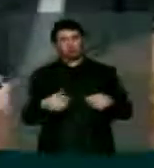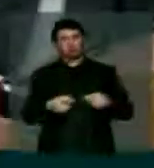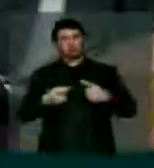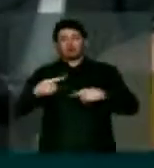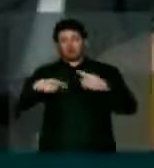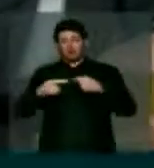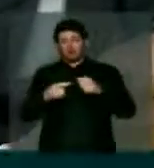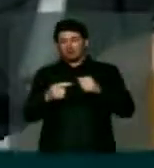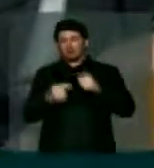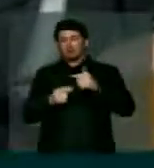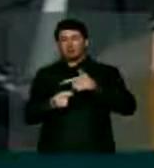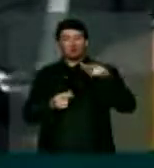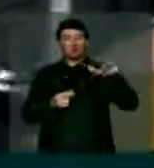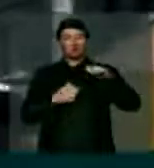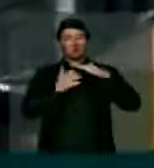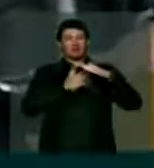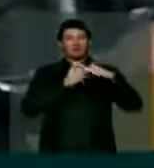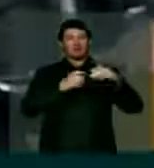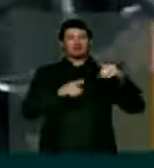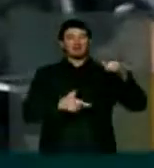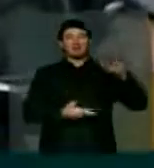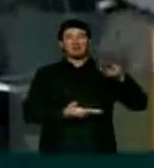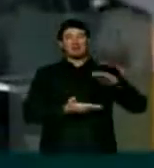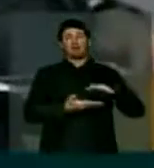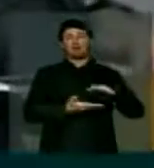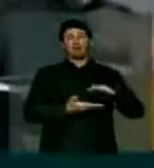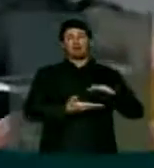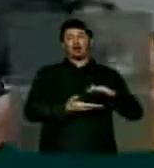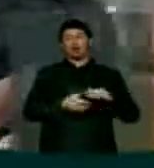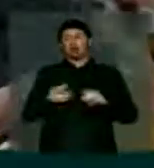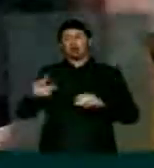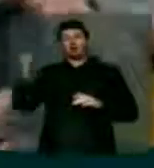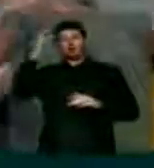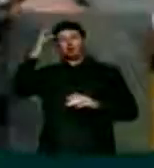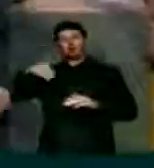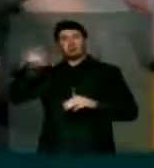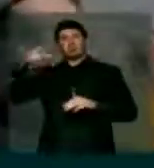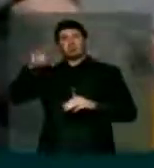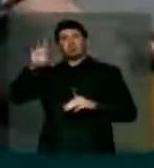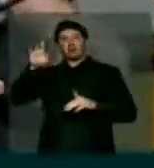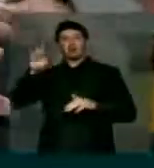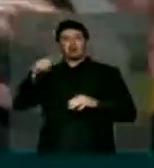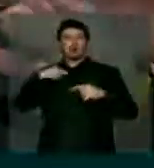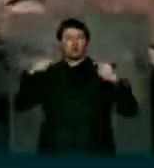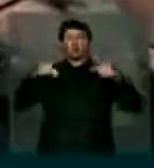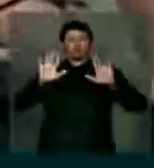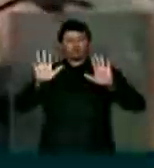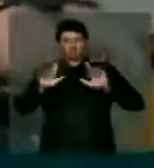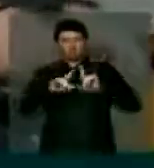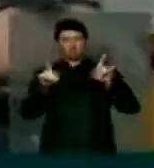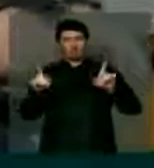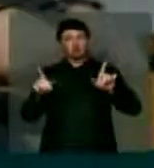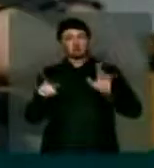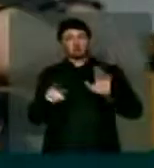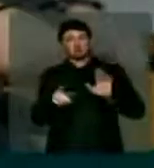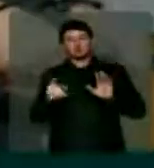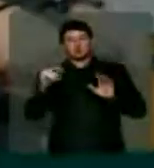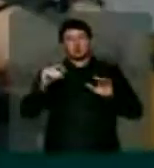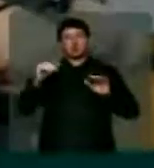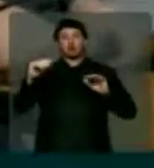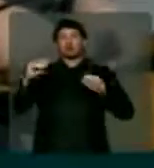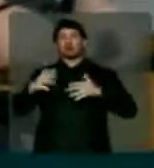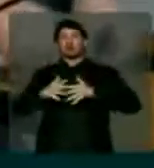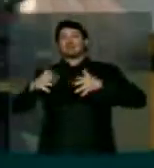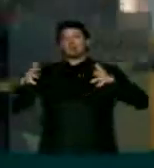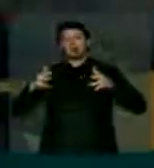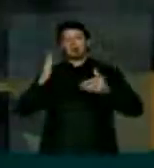fazer negócio com uma outra empresa que é muito menor, não é? Muito menor, nada de maior contra menor. Estou dizendo na questão da magnitude